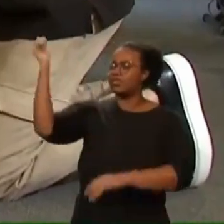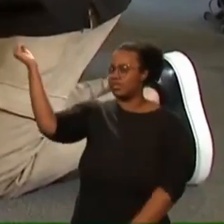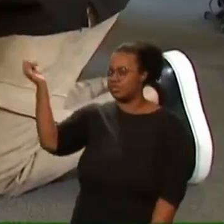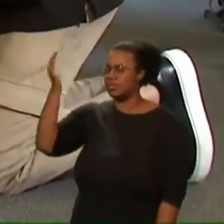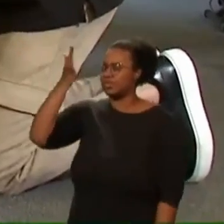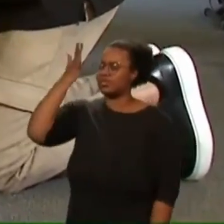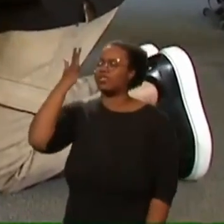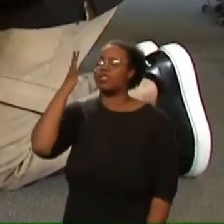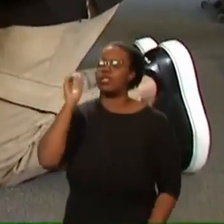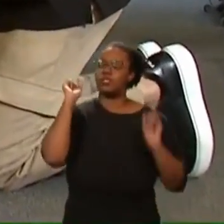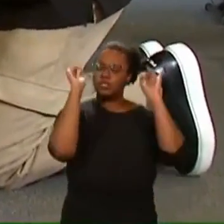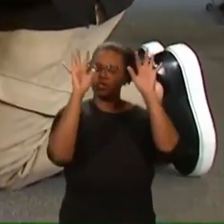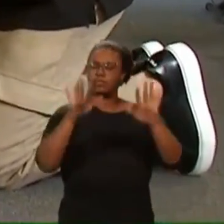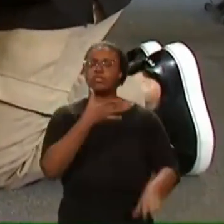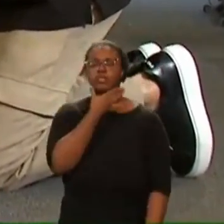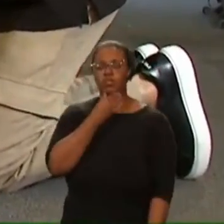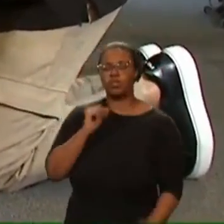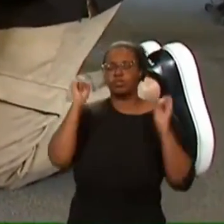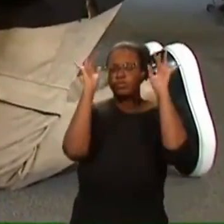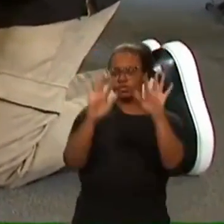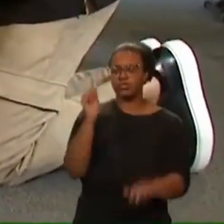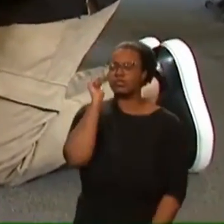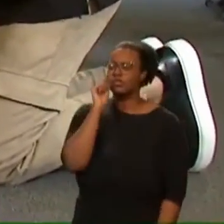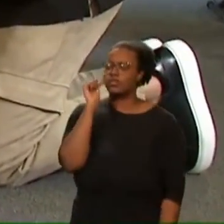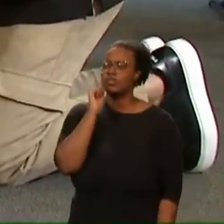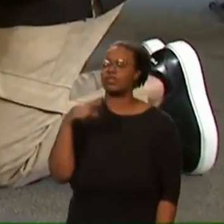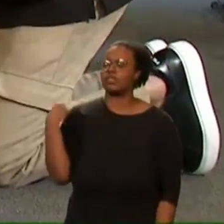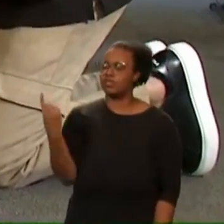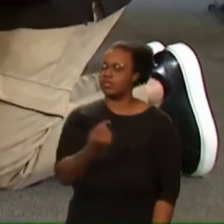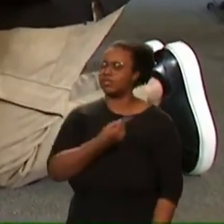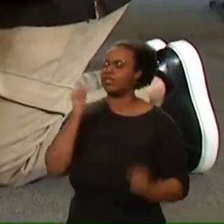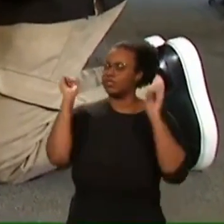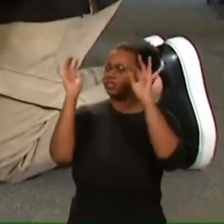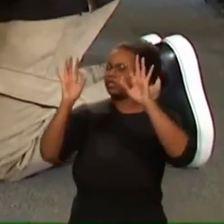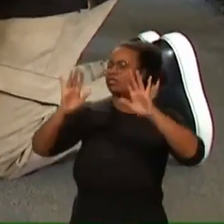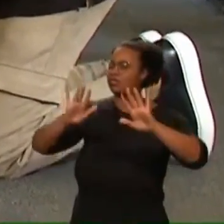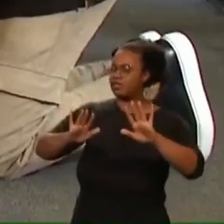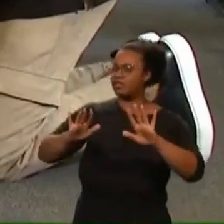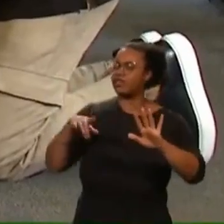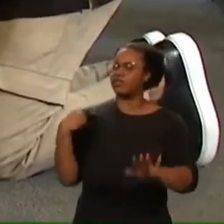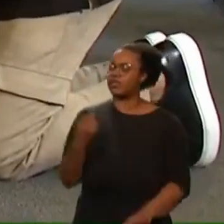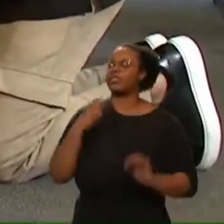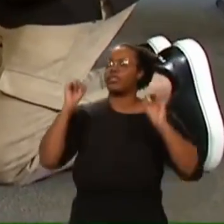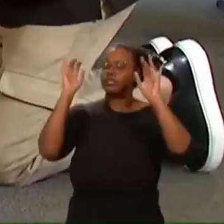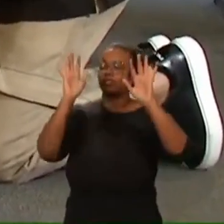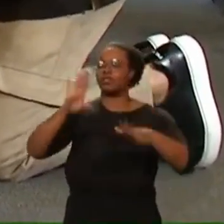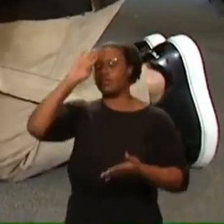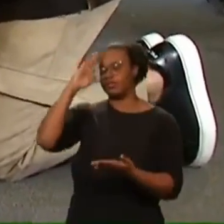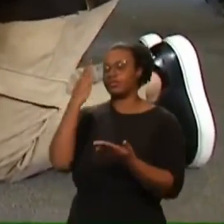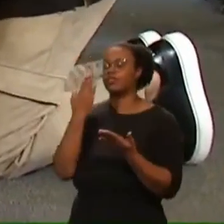levanta homens e mulheres ó pai como ministros da tua palavra de maneira poderosa nós assim os abençoamos e